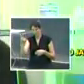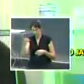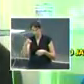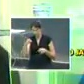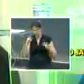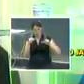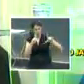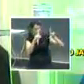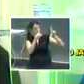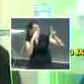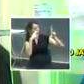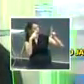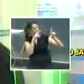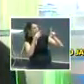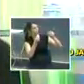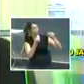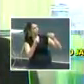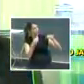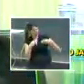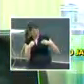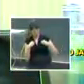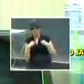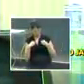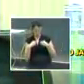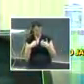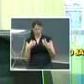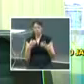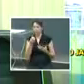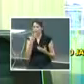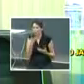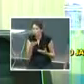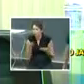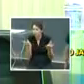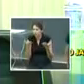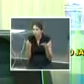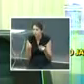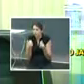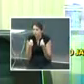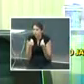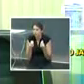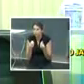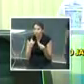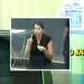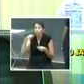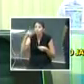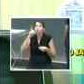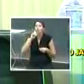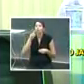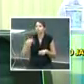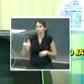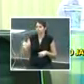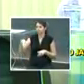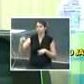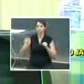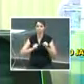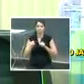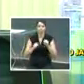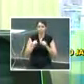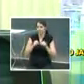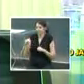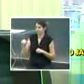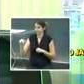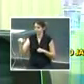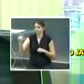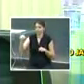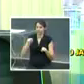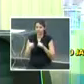Eu não podia correr daqui ali. No outro dia, quando eu acordei curado, eu corri da ponta da igreja na ponta da praia, dava 450 metros, pastor de bicicleta, e